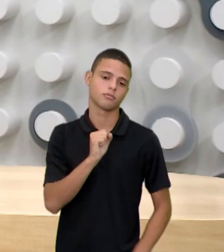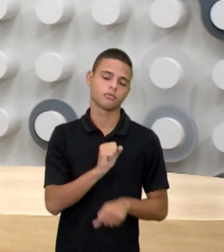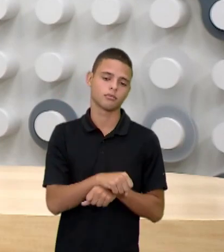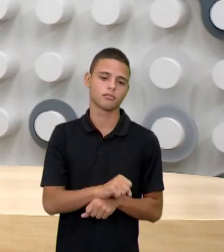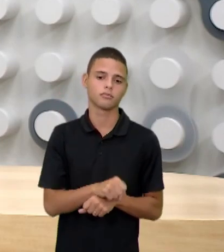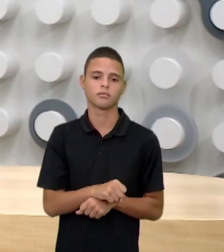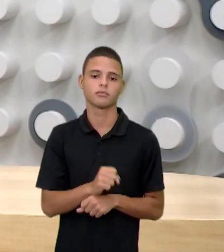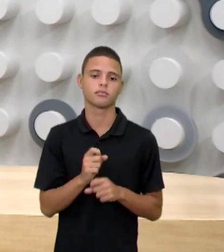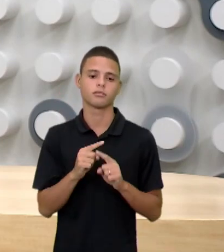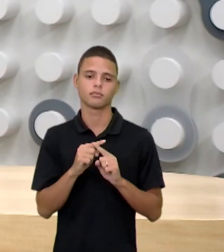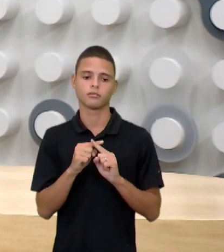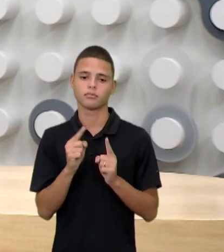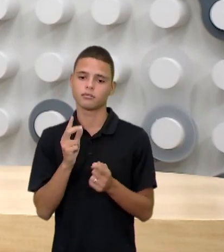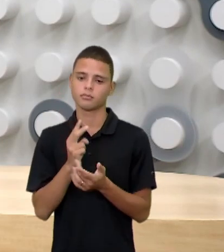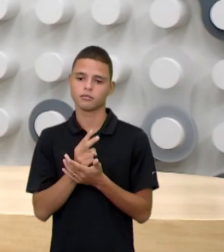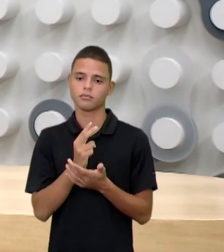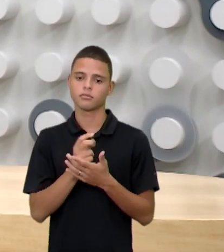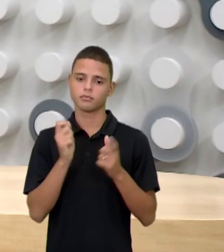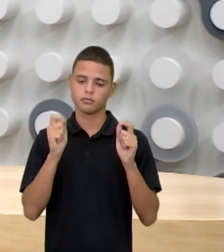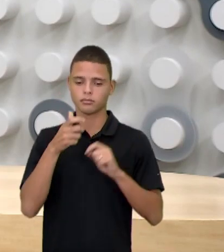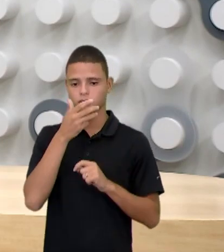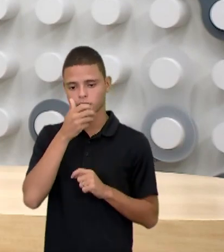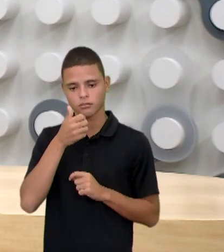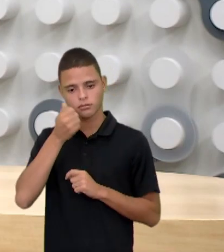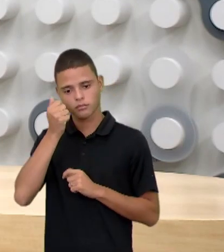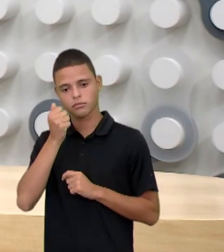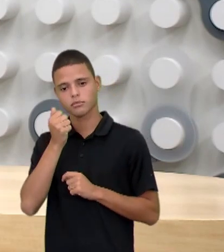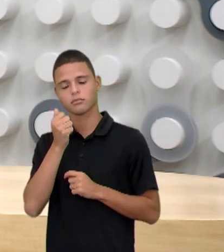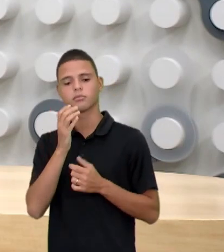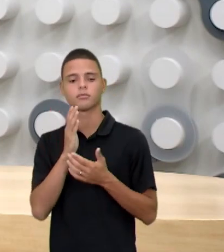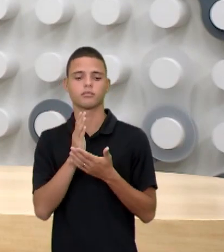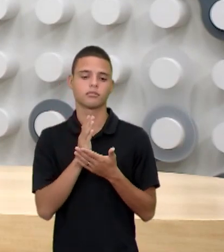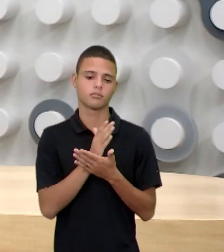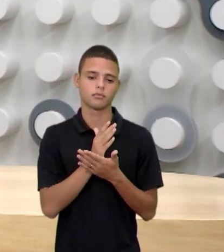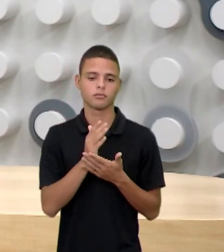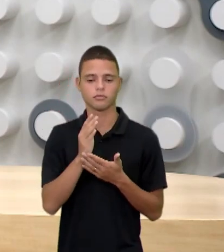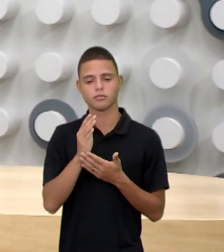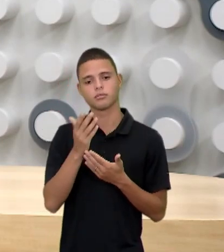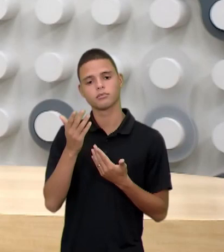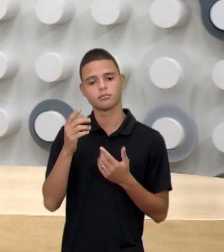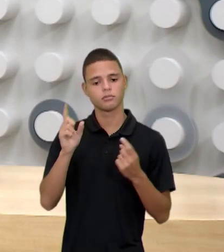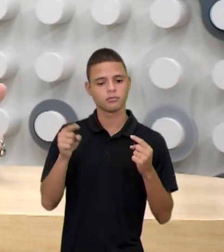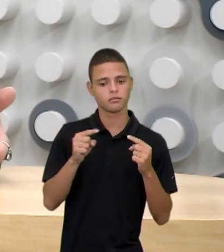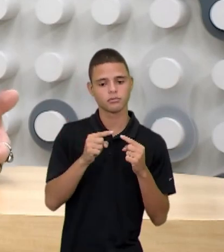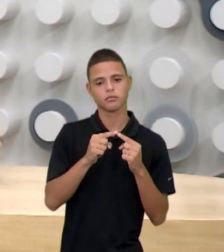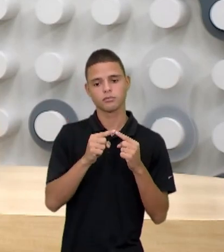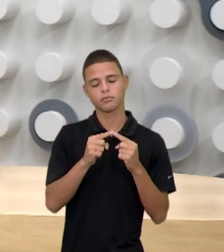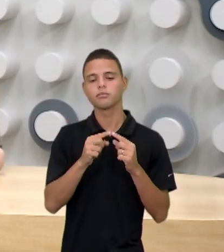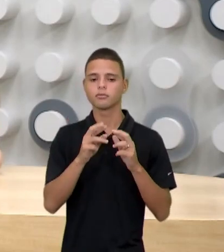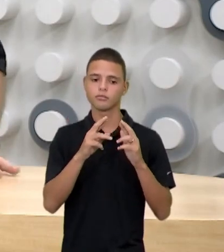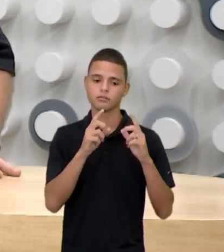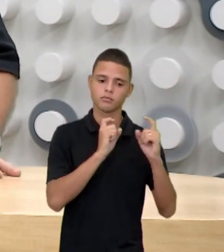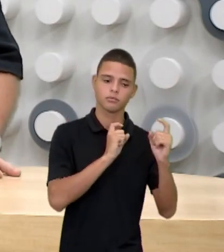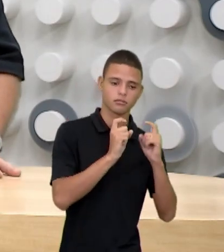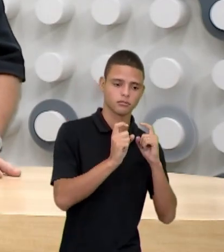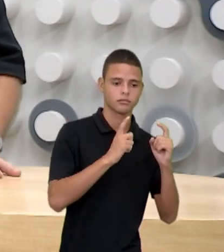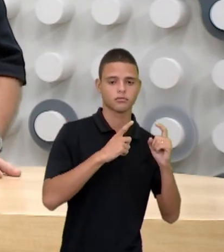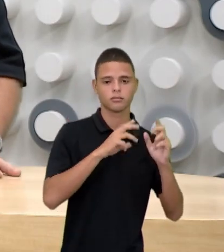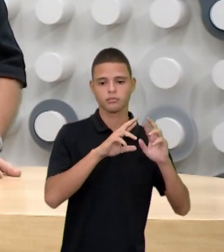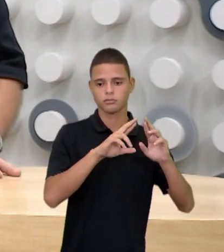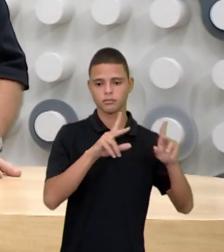lento, mas sempre dá para melhorar. Então as intenções aí são boas, né? As reuniões são feitas aí, nós temos